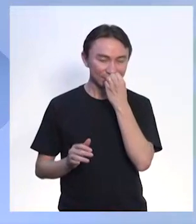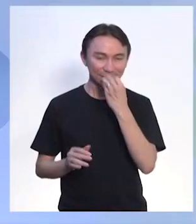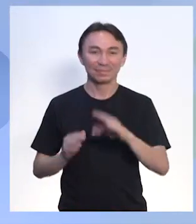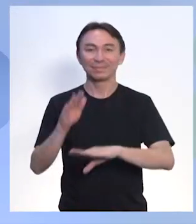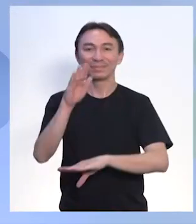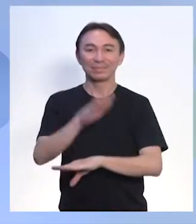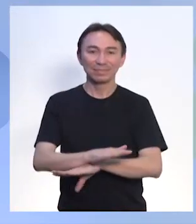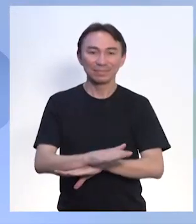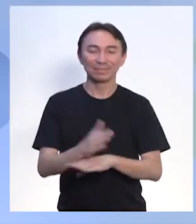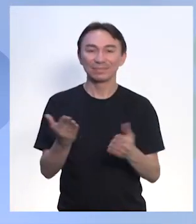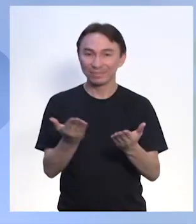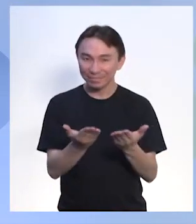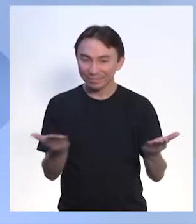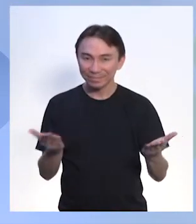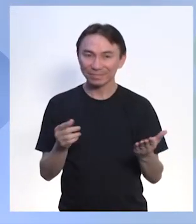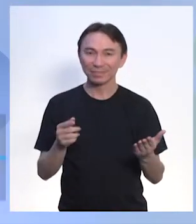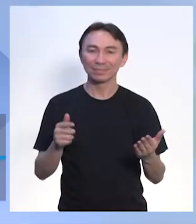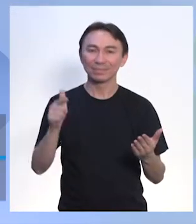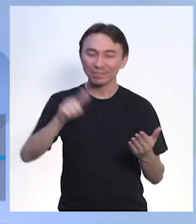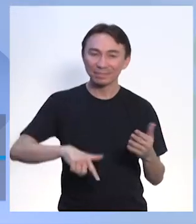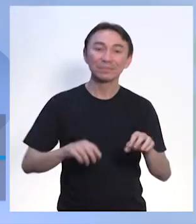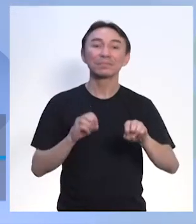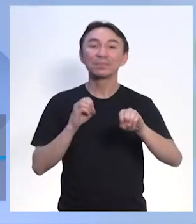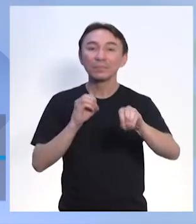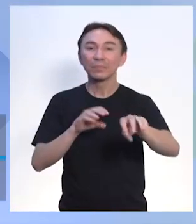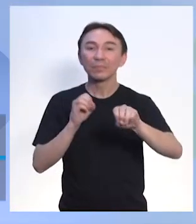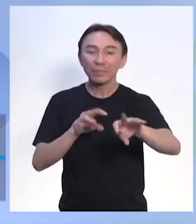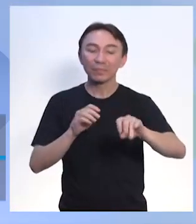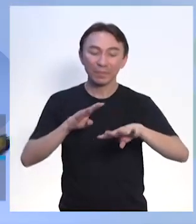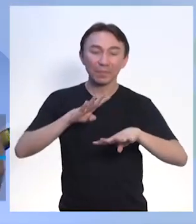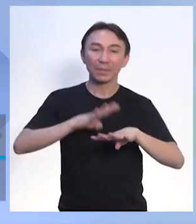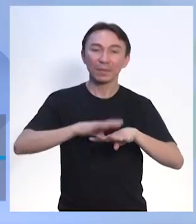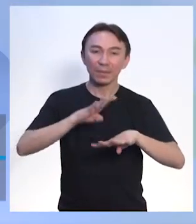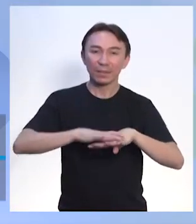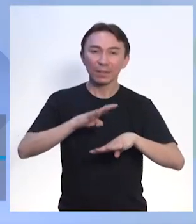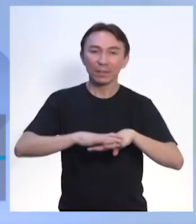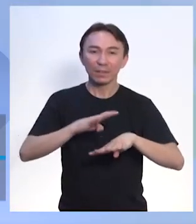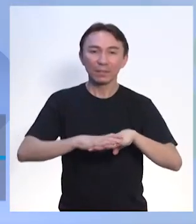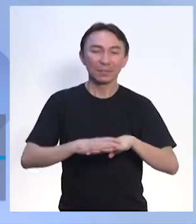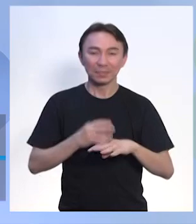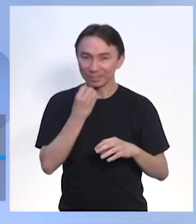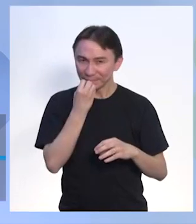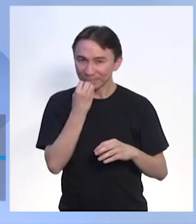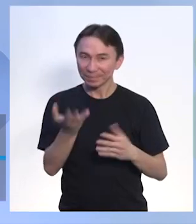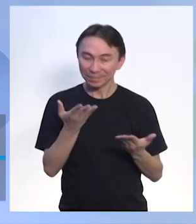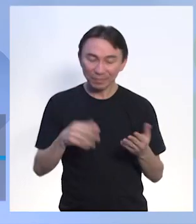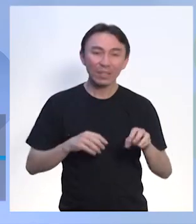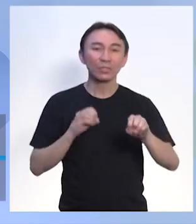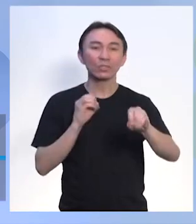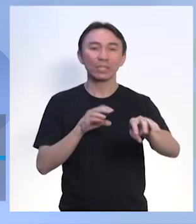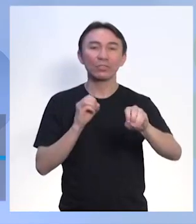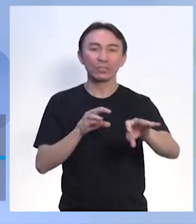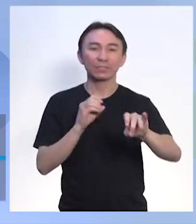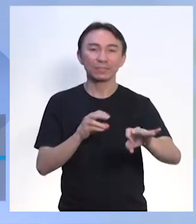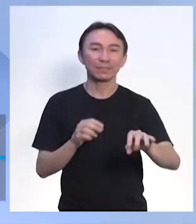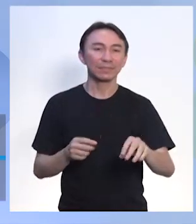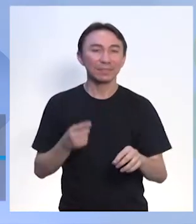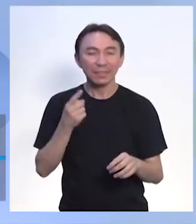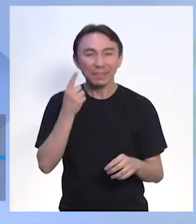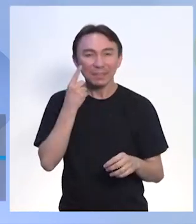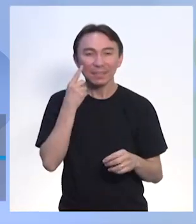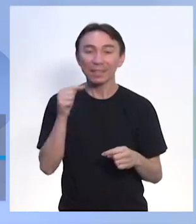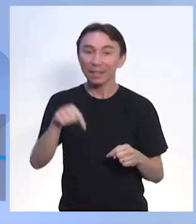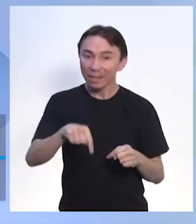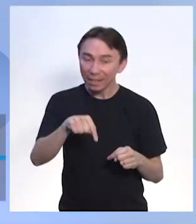sejam todos bem-vindos aí para mais uma aula de matemática. Meu nome é Jonas, vou ser hoje o professor aqui com vocês. Continuando,